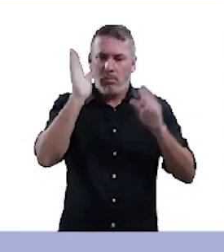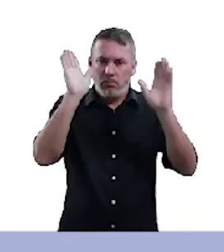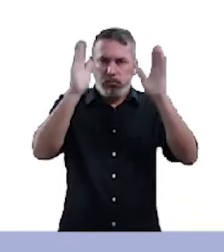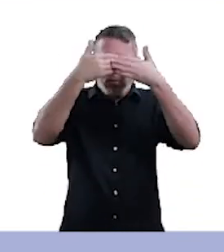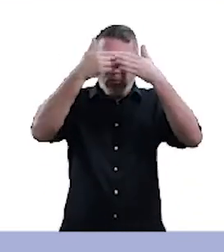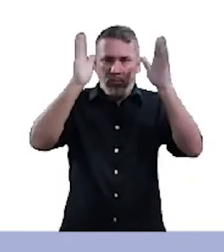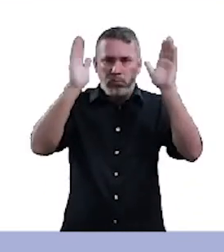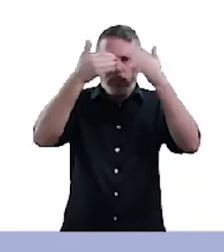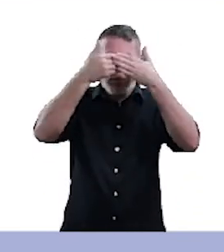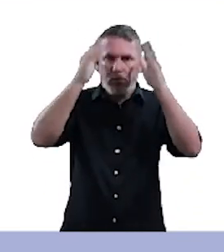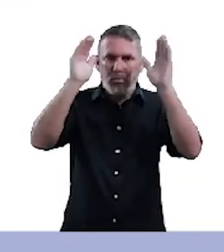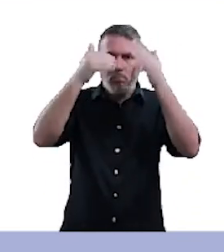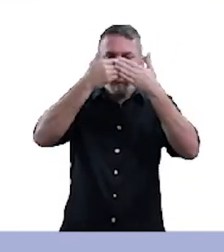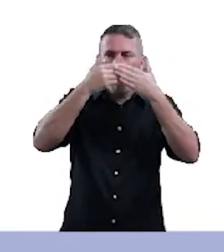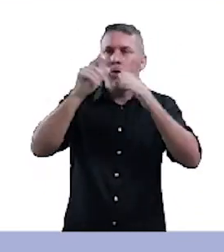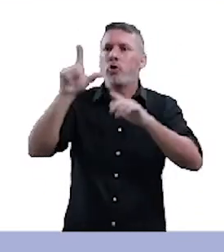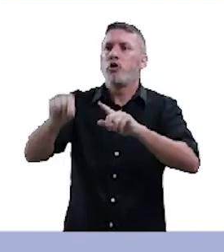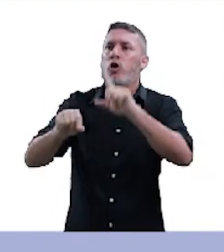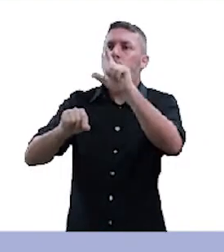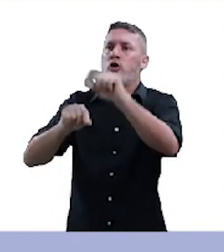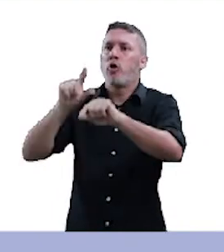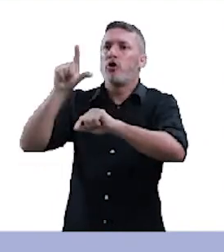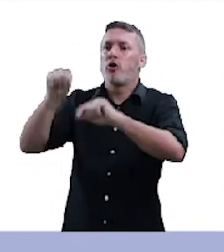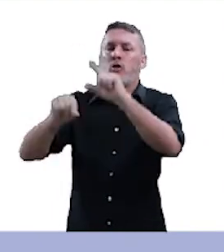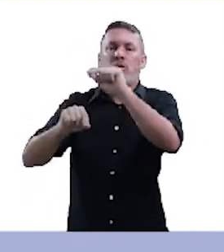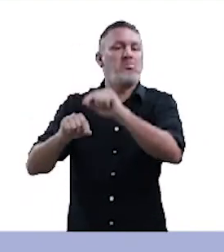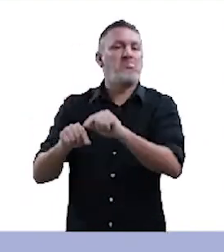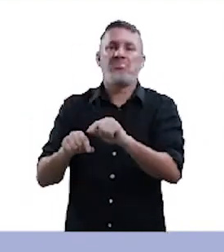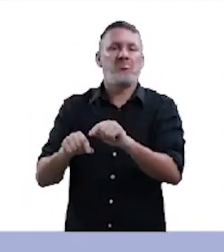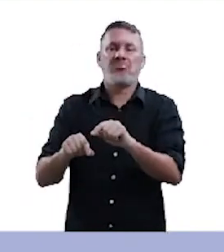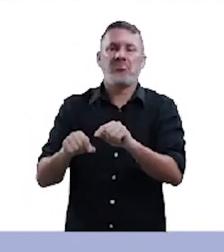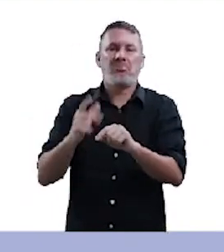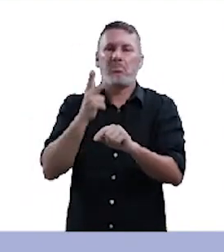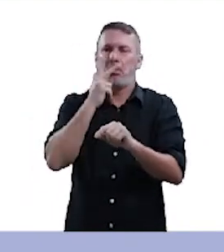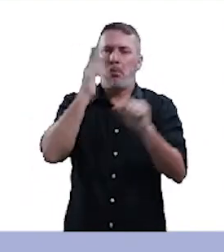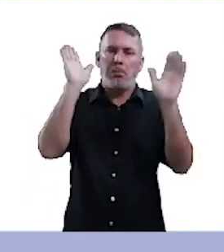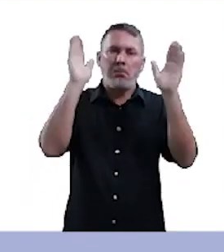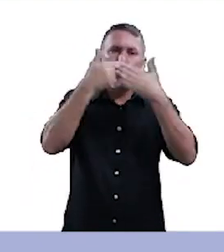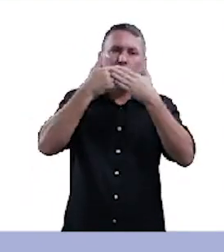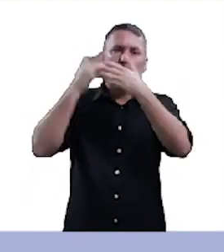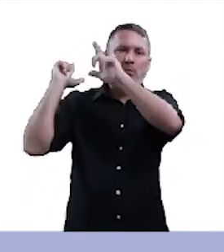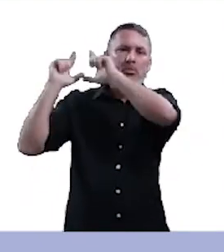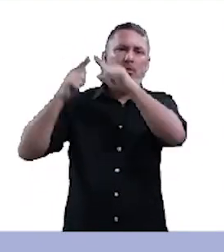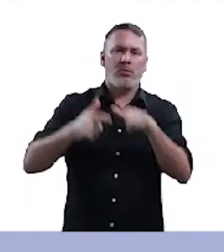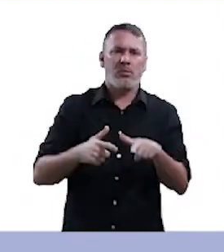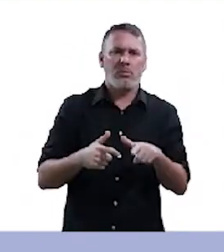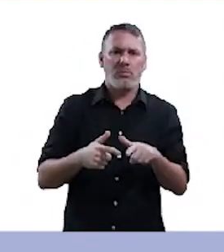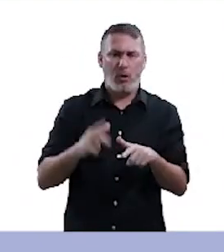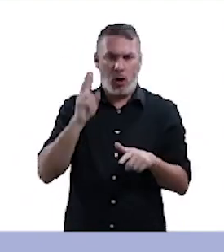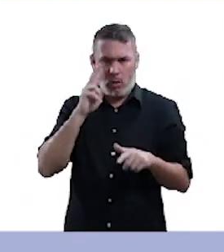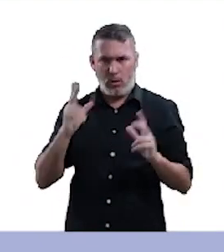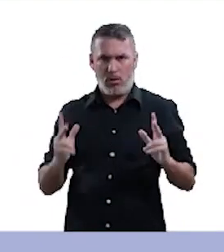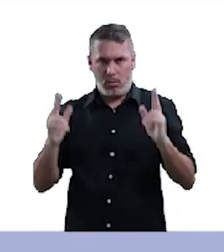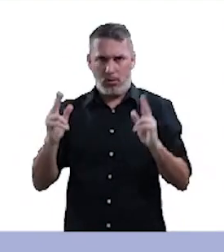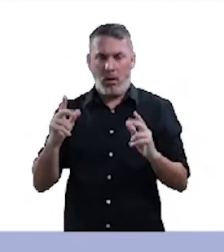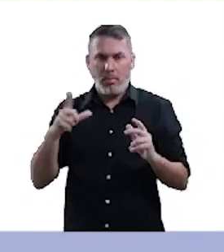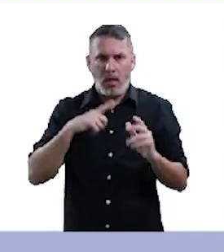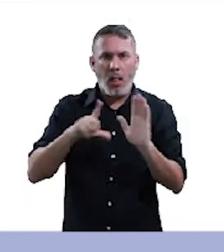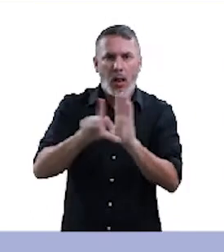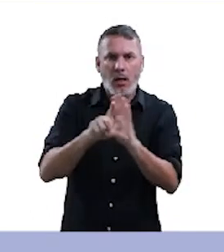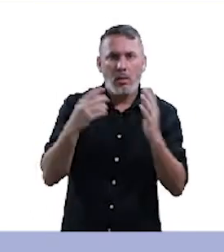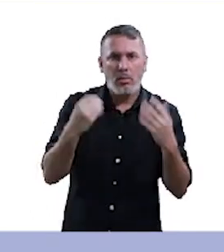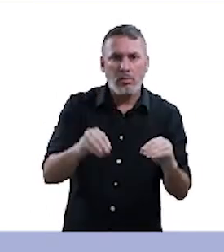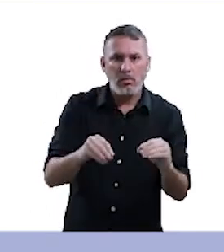a diversidade de opções disponíveis. Olha o que ele vai apresentar aqui. Ele não apresentou uma lei, ele não